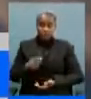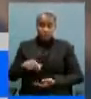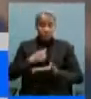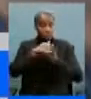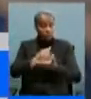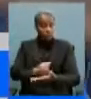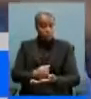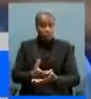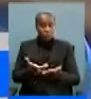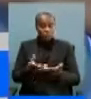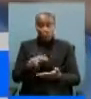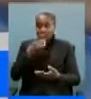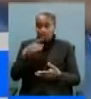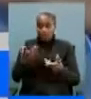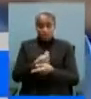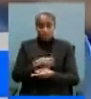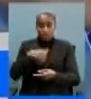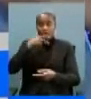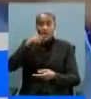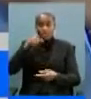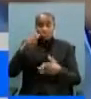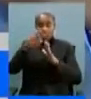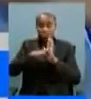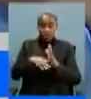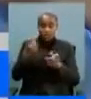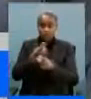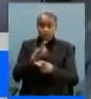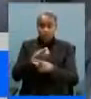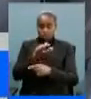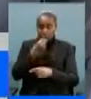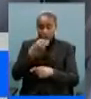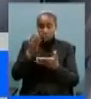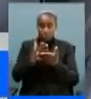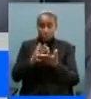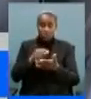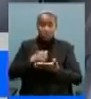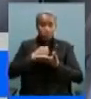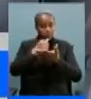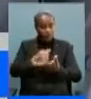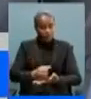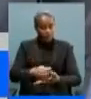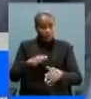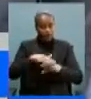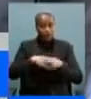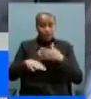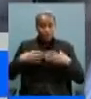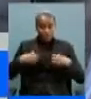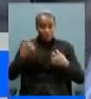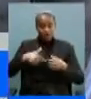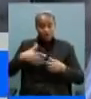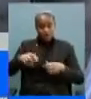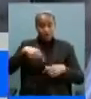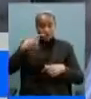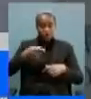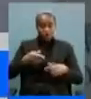donativo deixamos de comprar arroz para o programa de alimentação escolar. A oferta feita esta sexta-feira terá outro